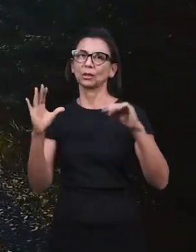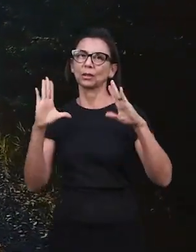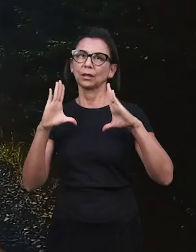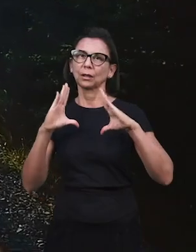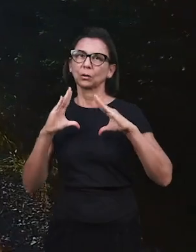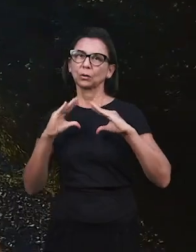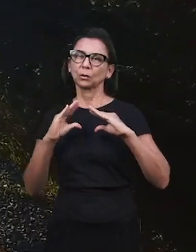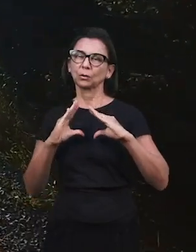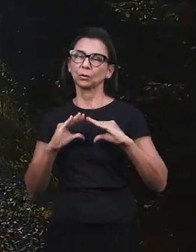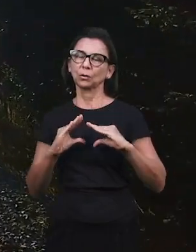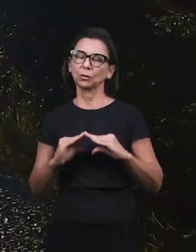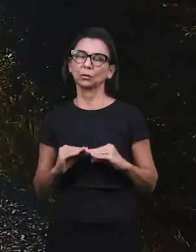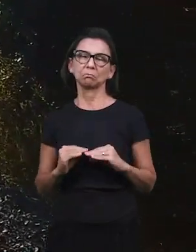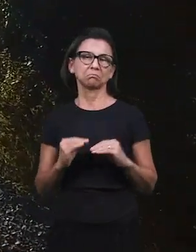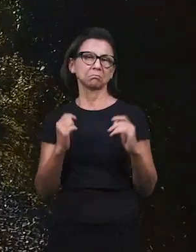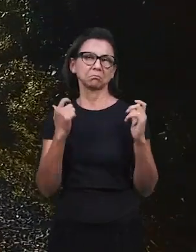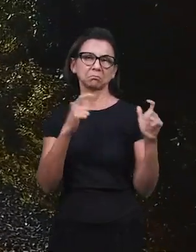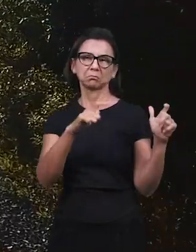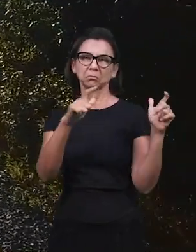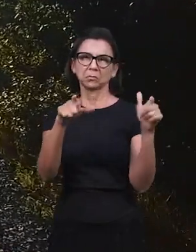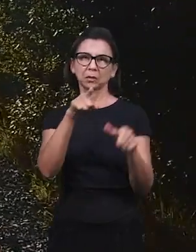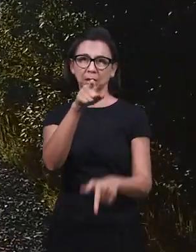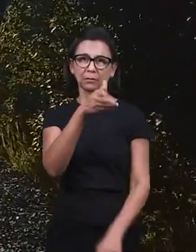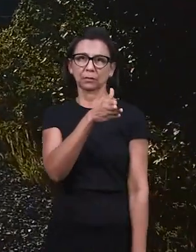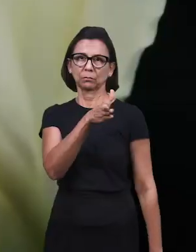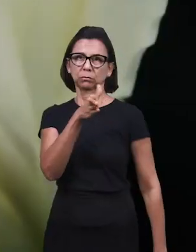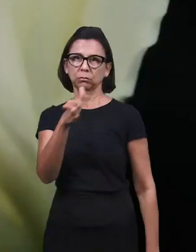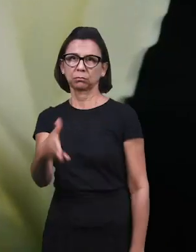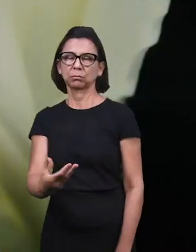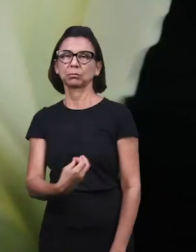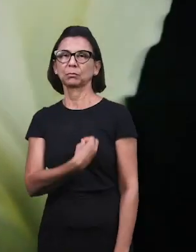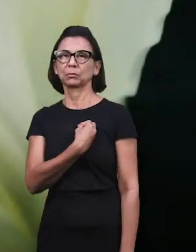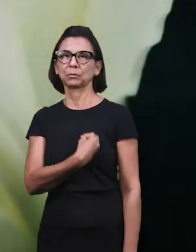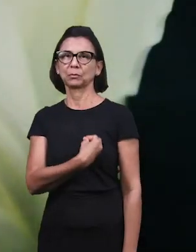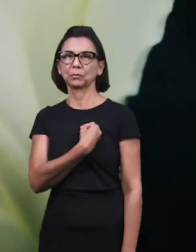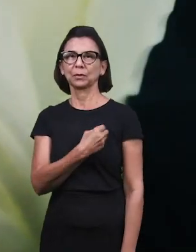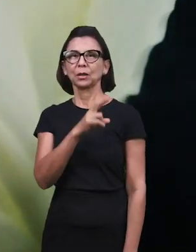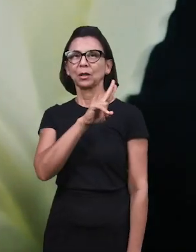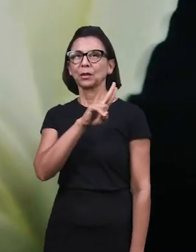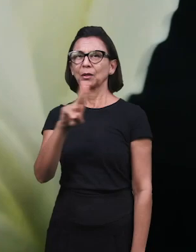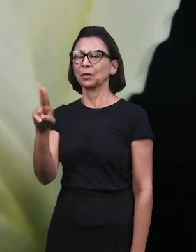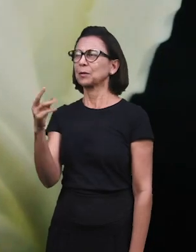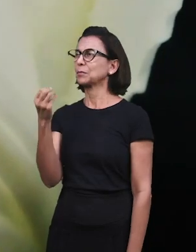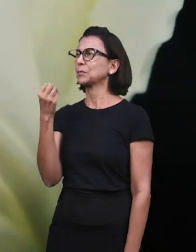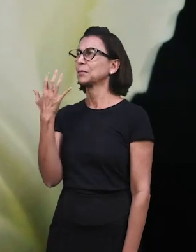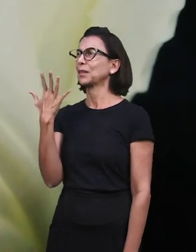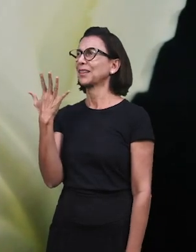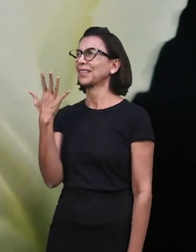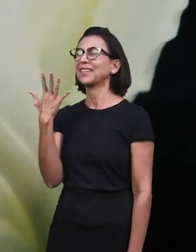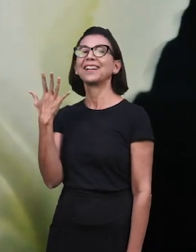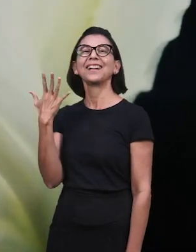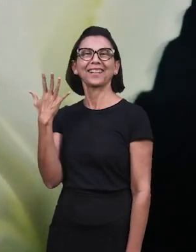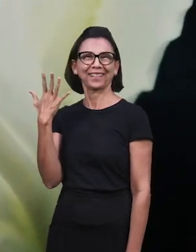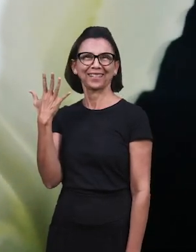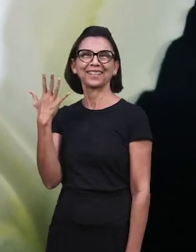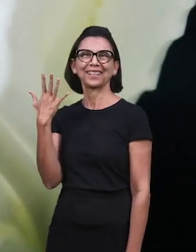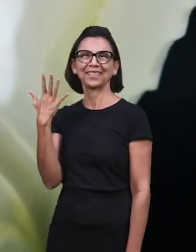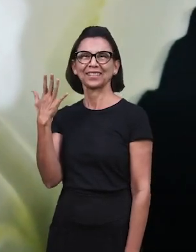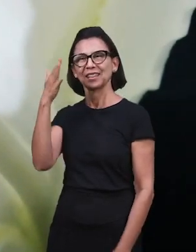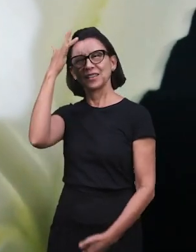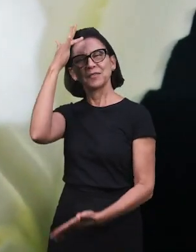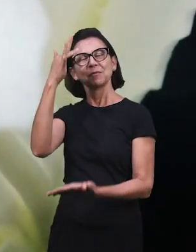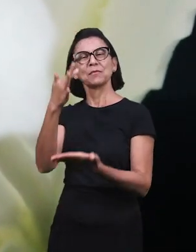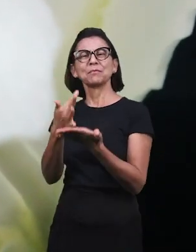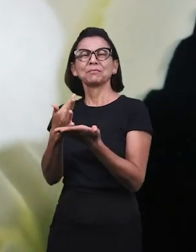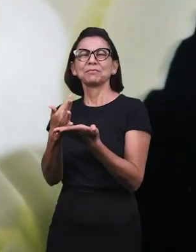sempre, seja onde for. Nome bom,